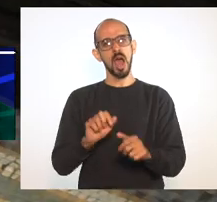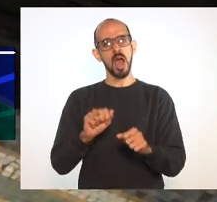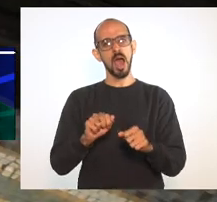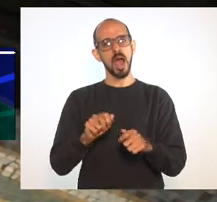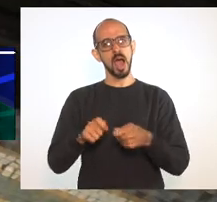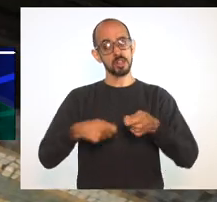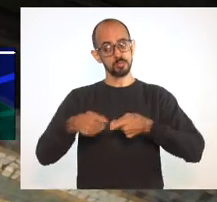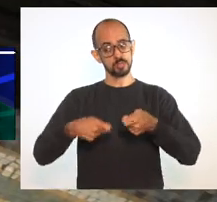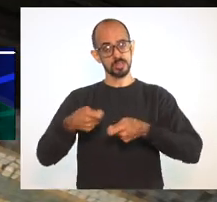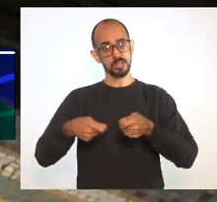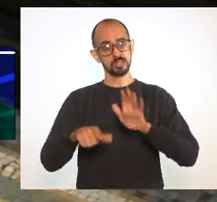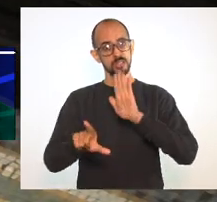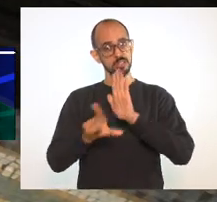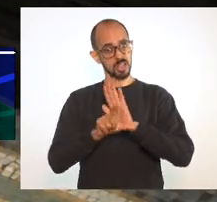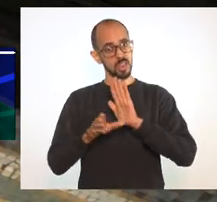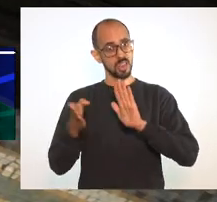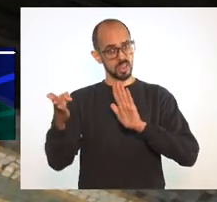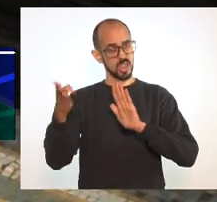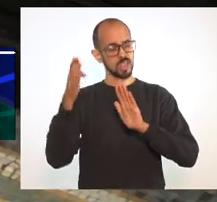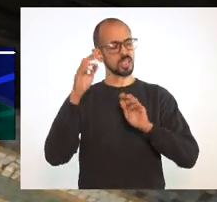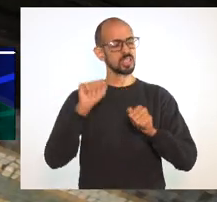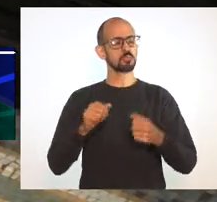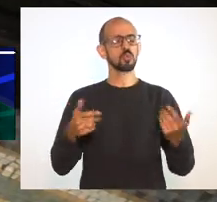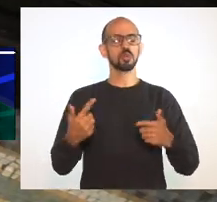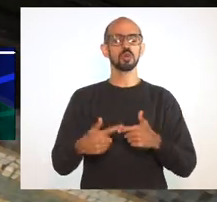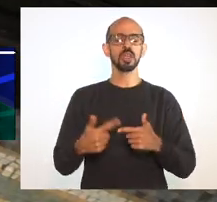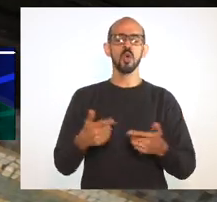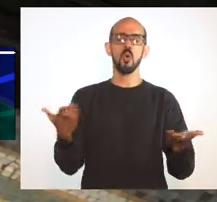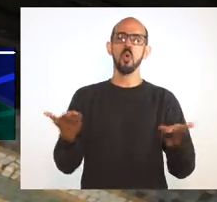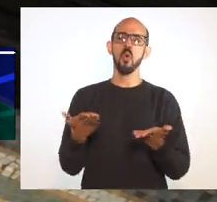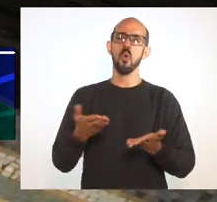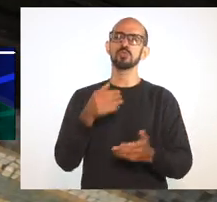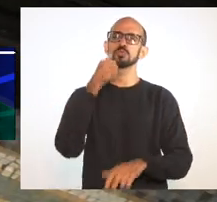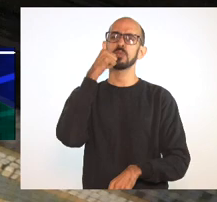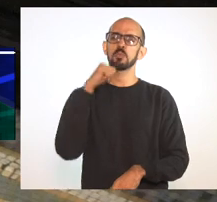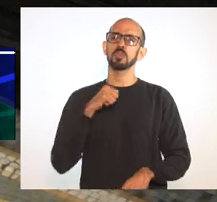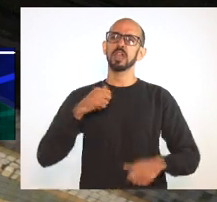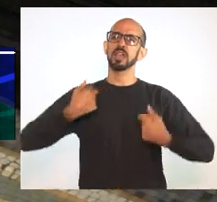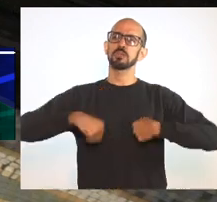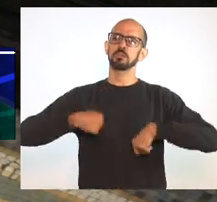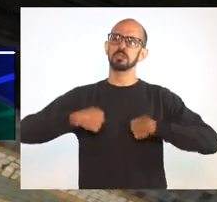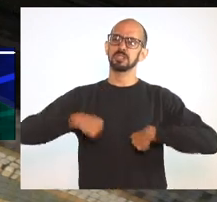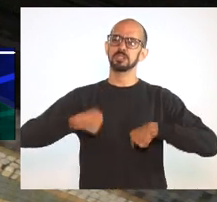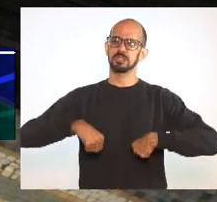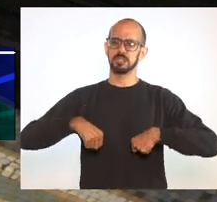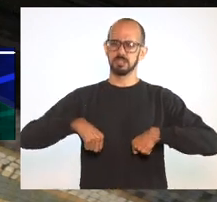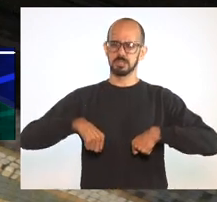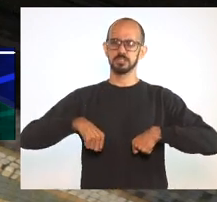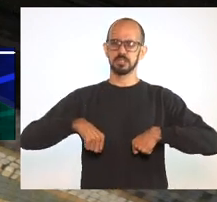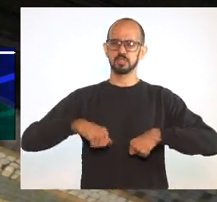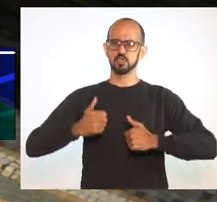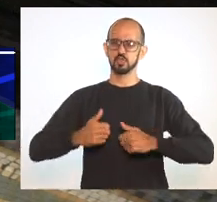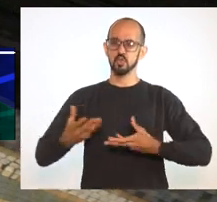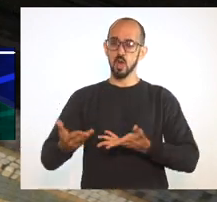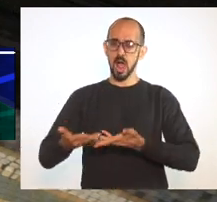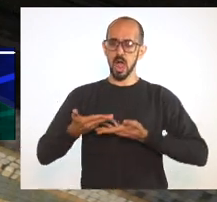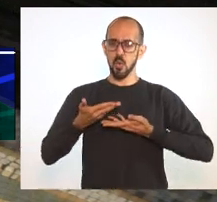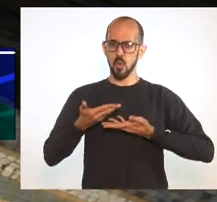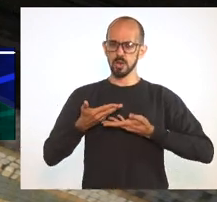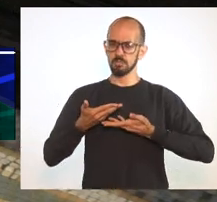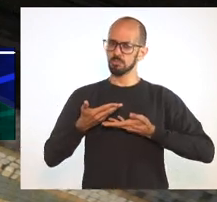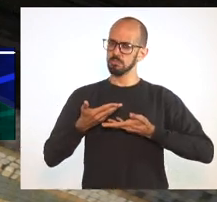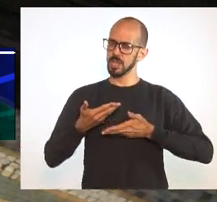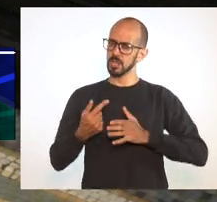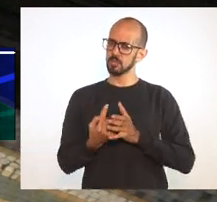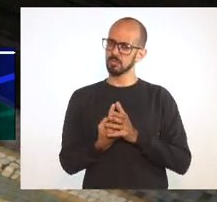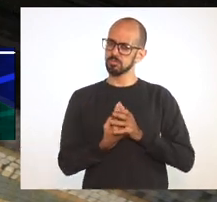lei. Para se ter uma ideia, hoje, uma mulher que precise de um acolhimento, o Estado do